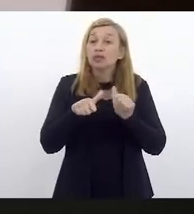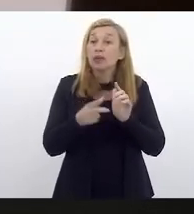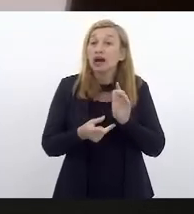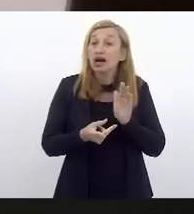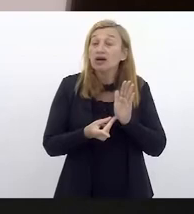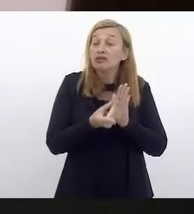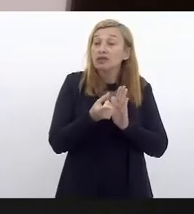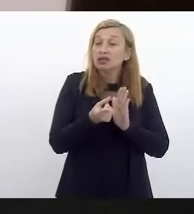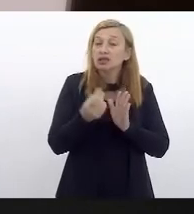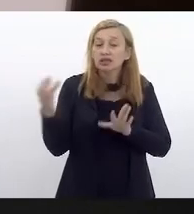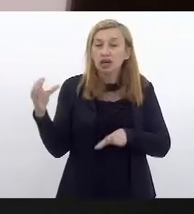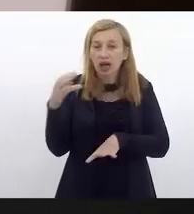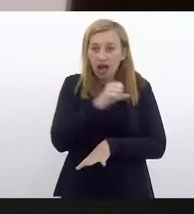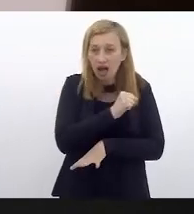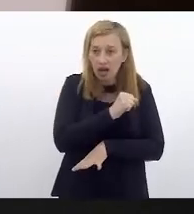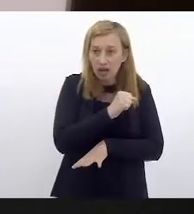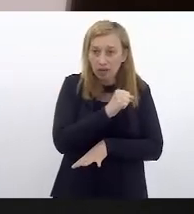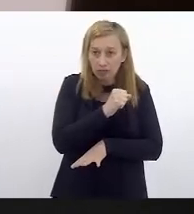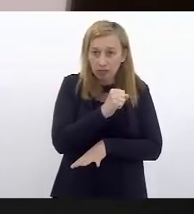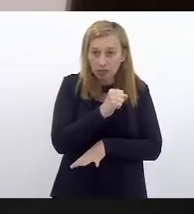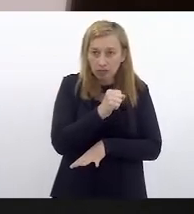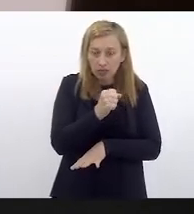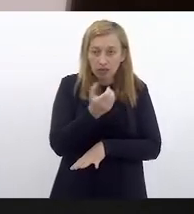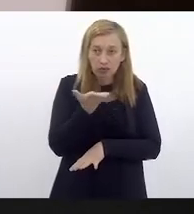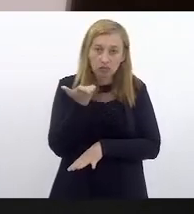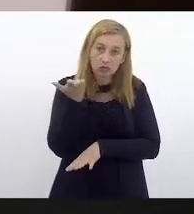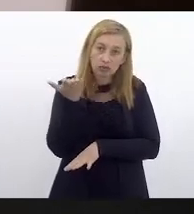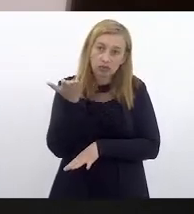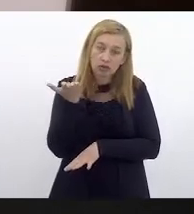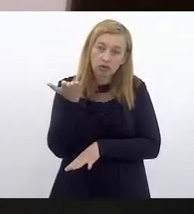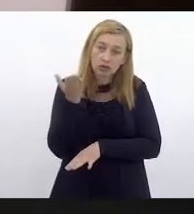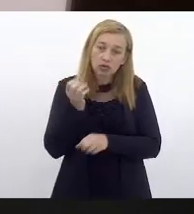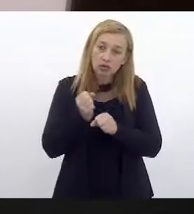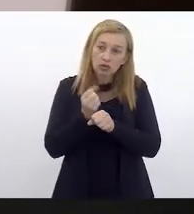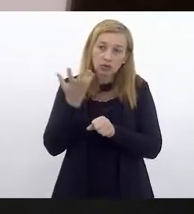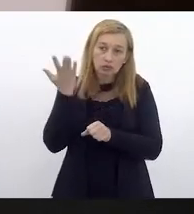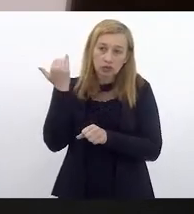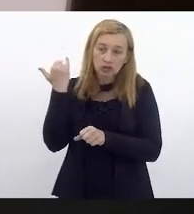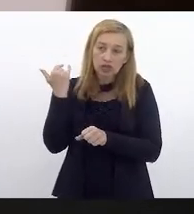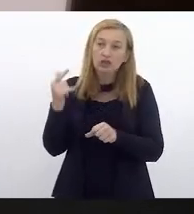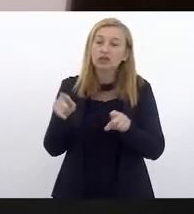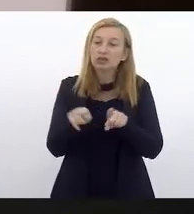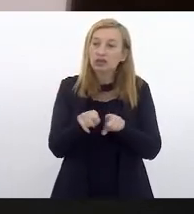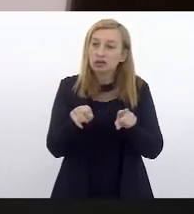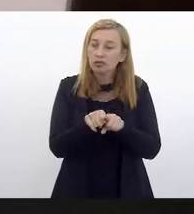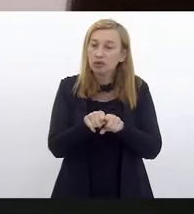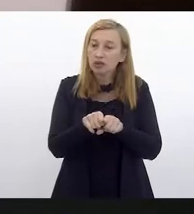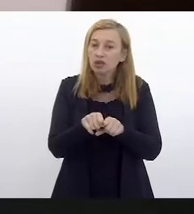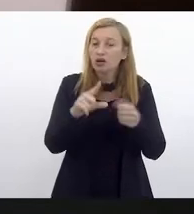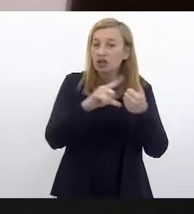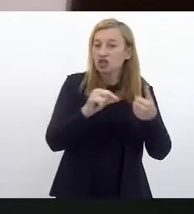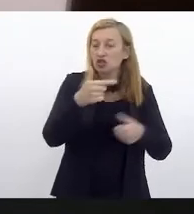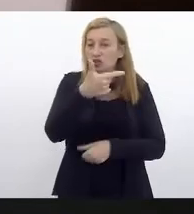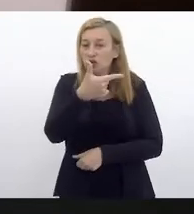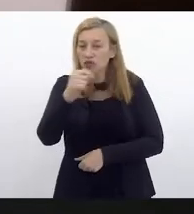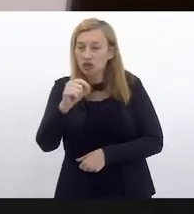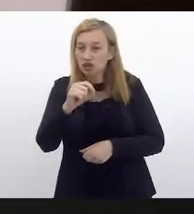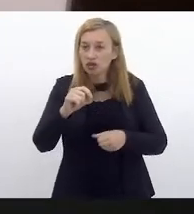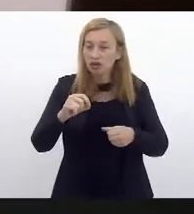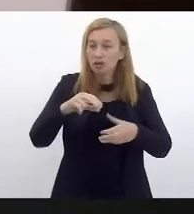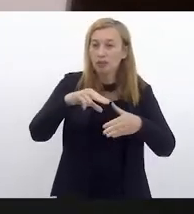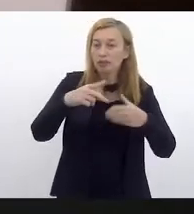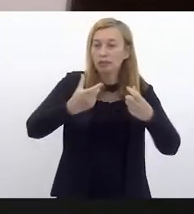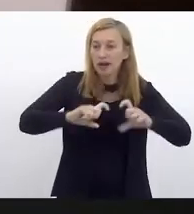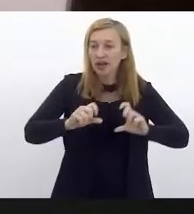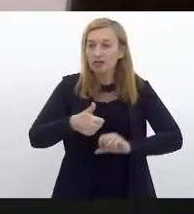financeiro imediatamente anterior, com a compensação financeira que trata o artigo 20, parágrafo 1º da Constituição